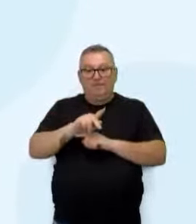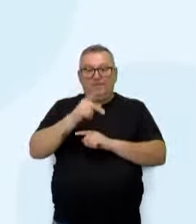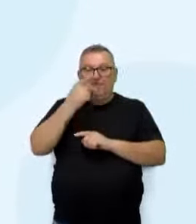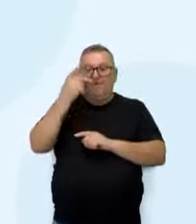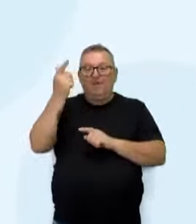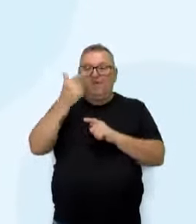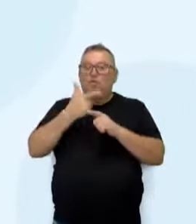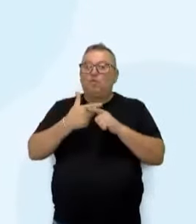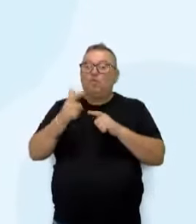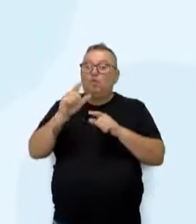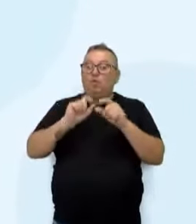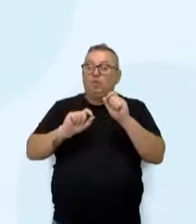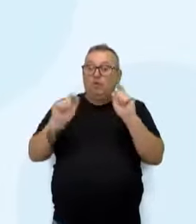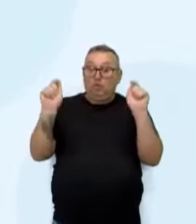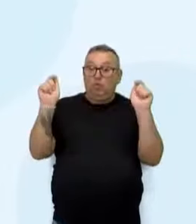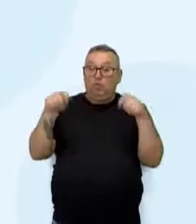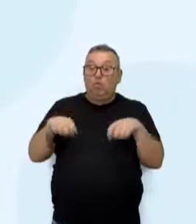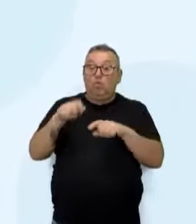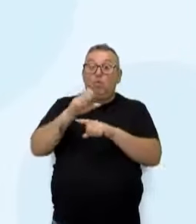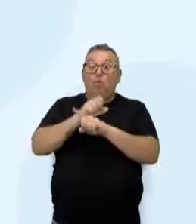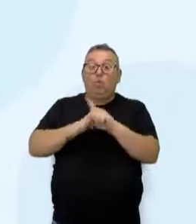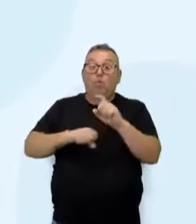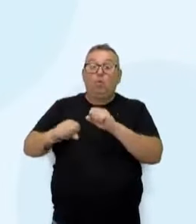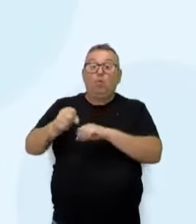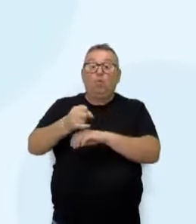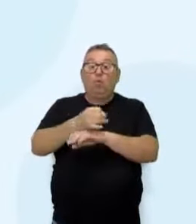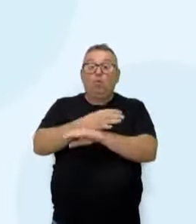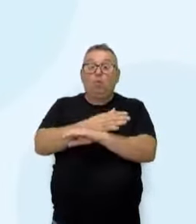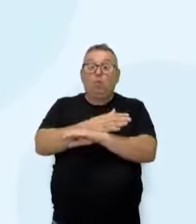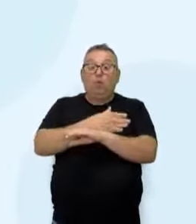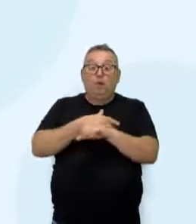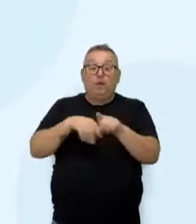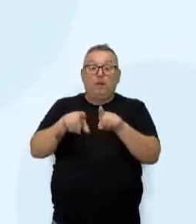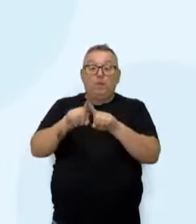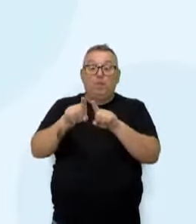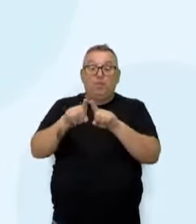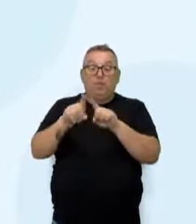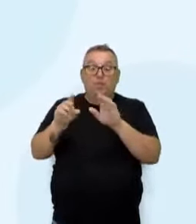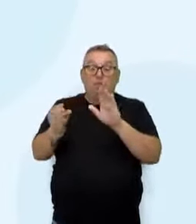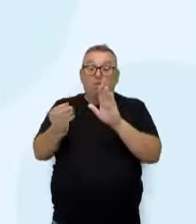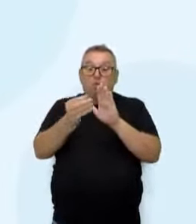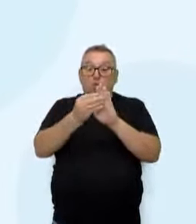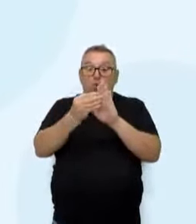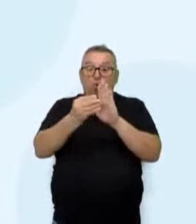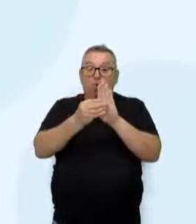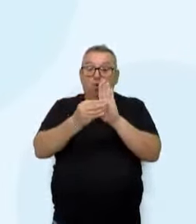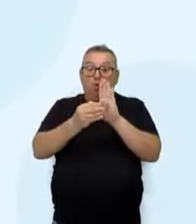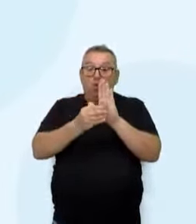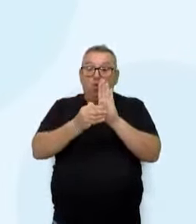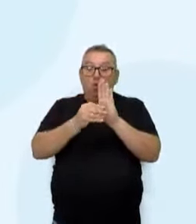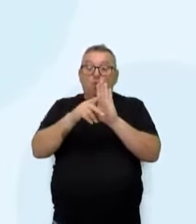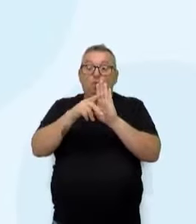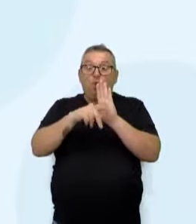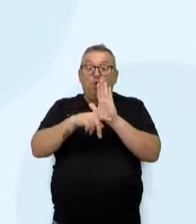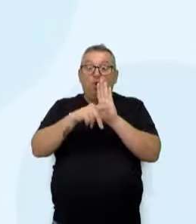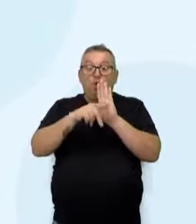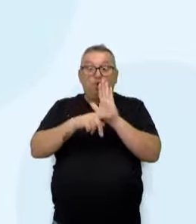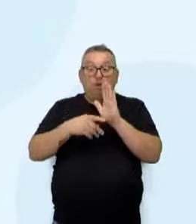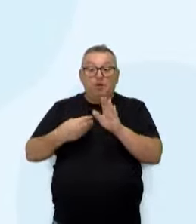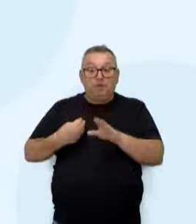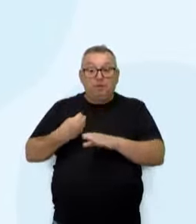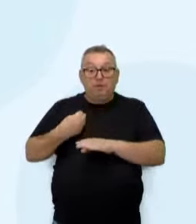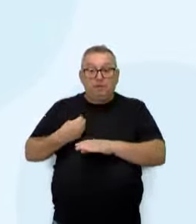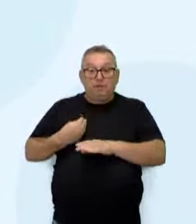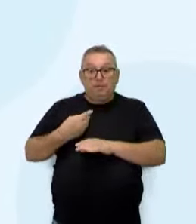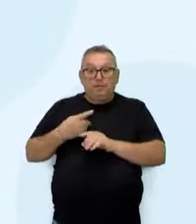falando sobre competências socioemocionais e o componente curricular projeto de vida. Mas já que